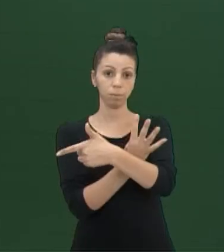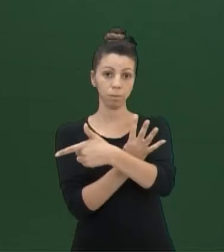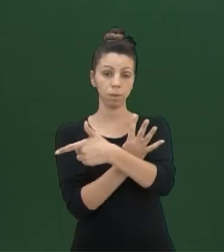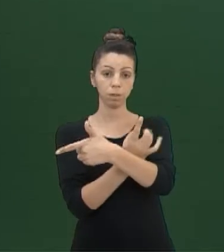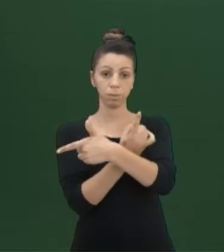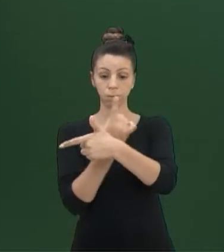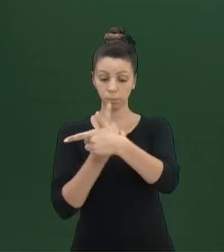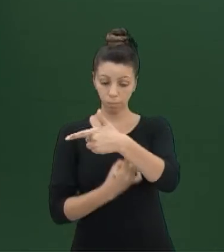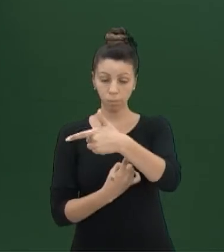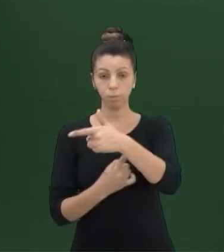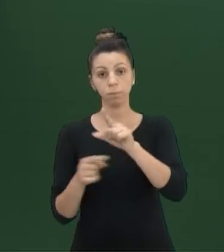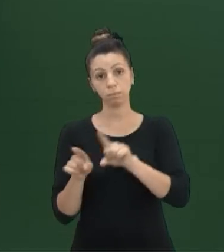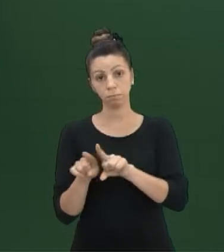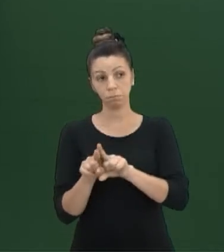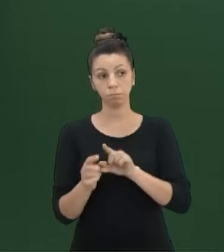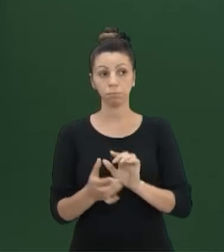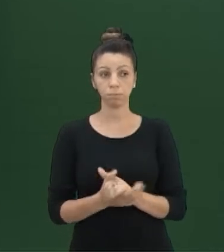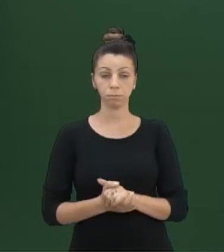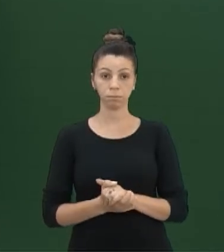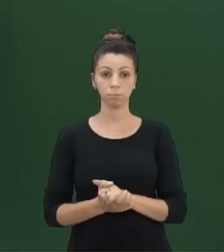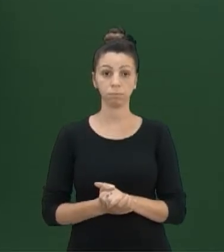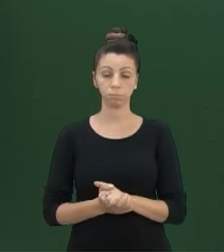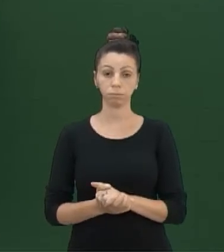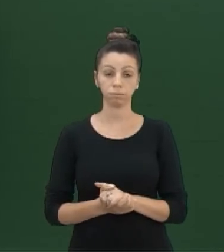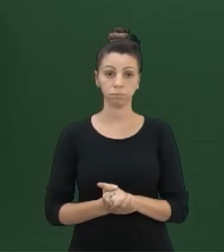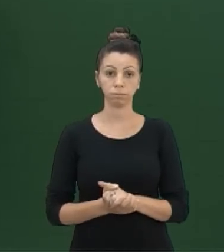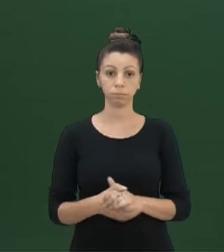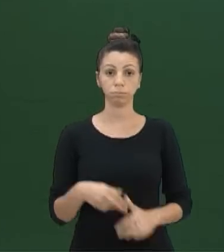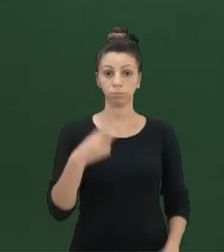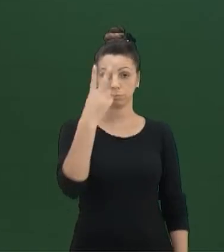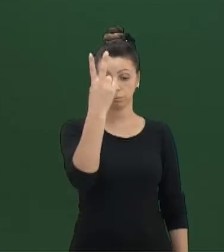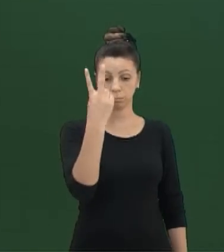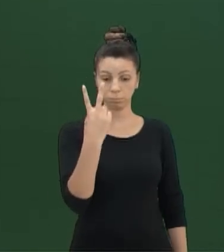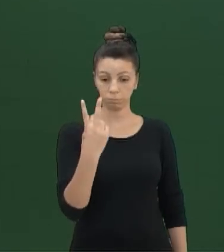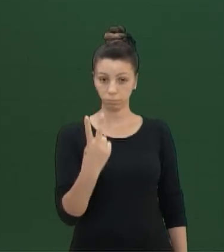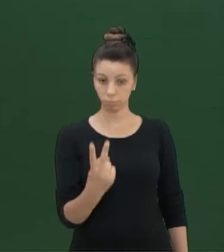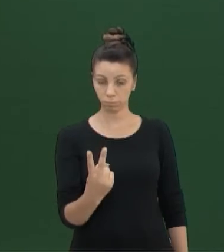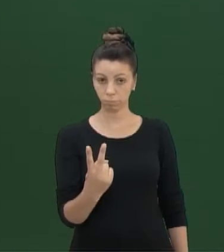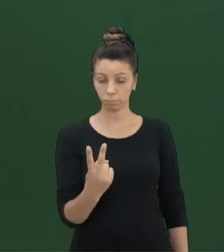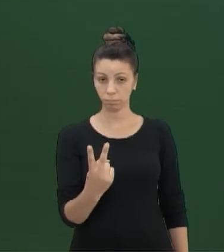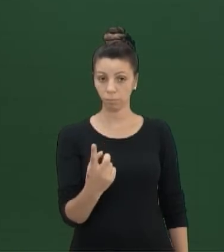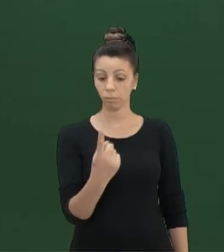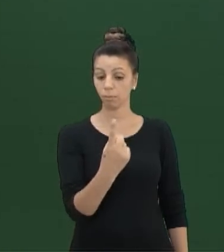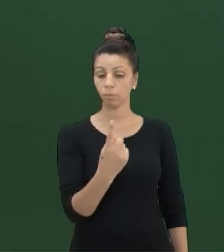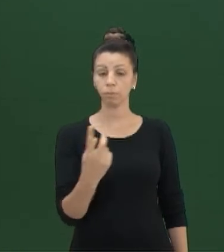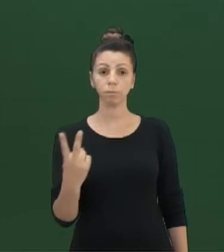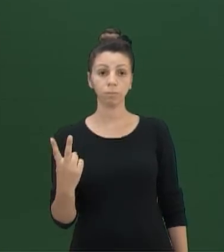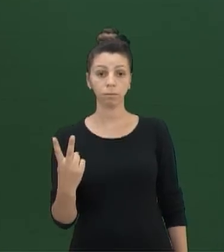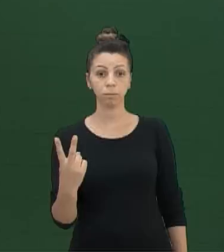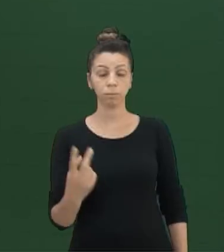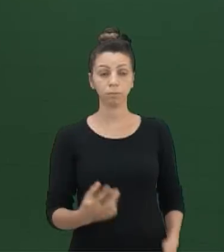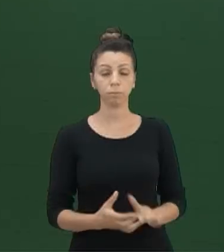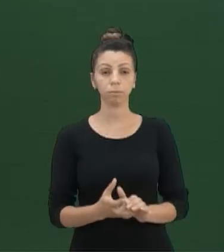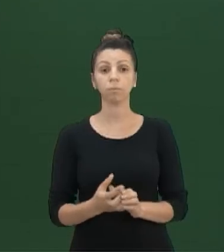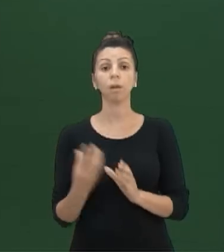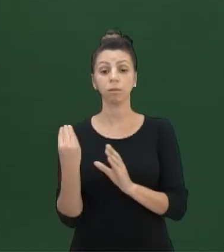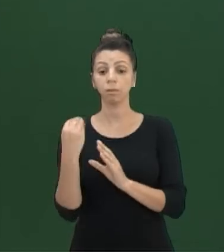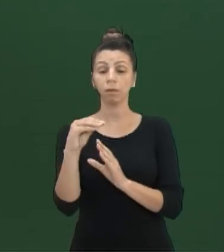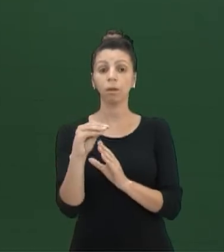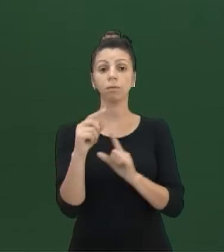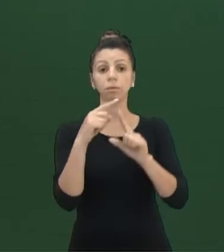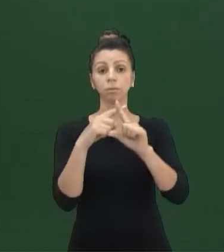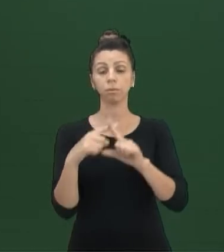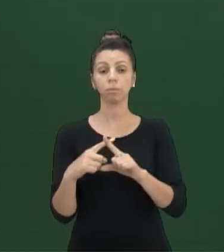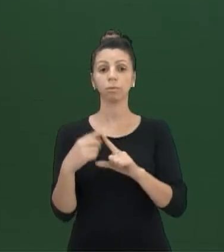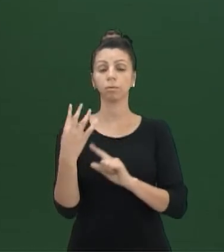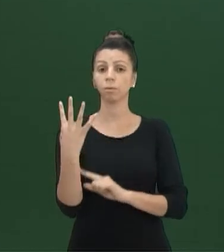1. A gente vai ter que abaixar o 2. Agora a gente tem o 12. O 12 já está na tabuada do 4. Não vai ter que fazer